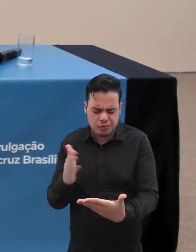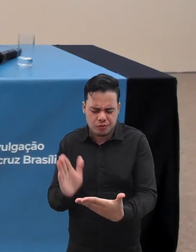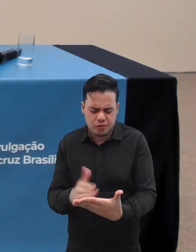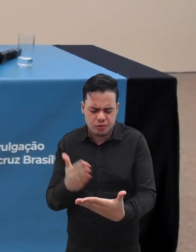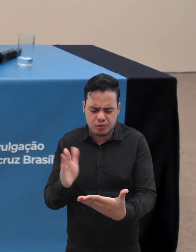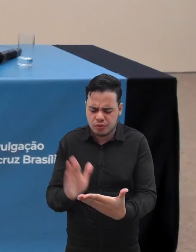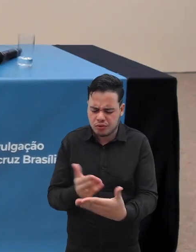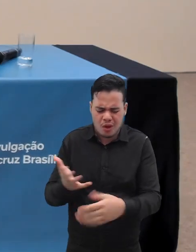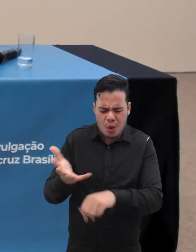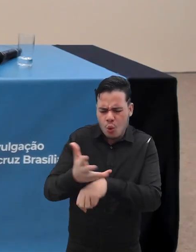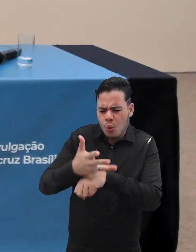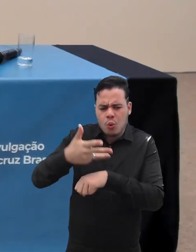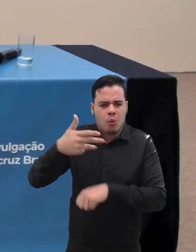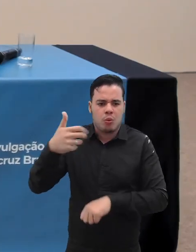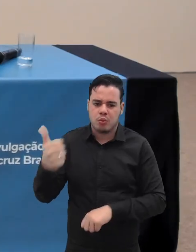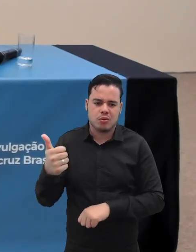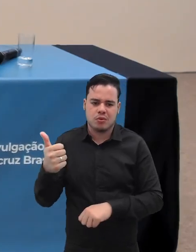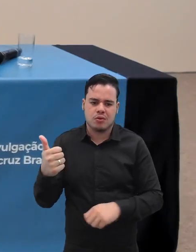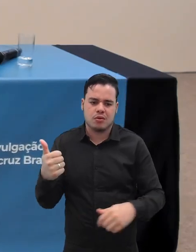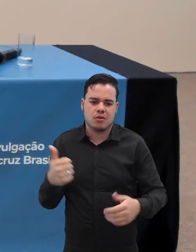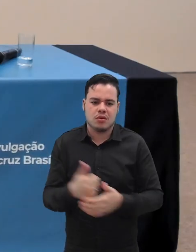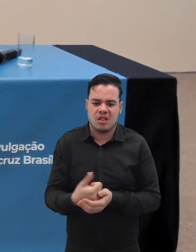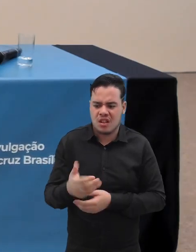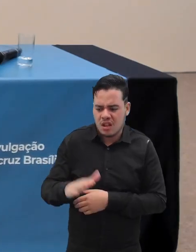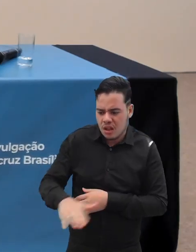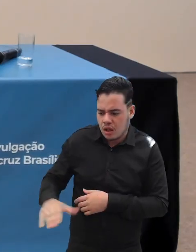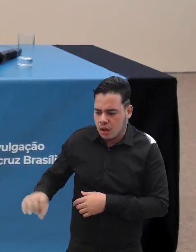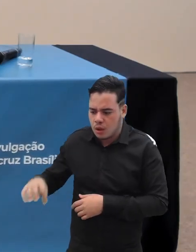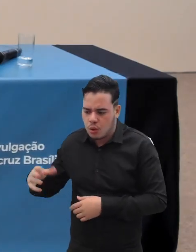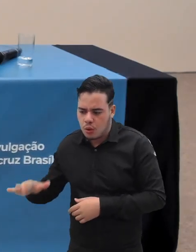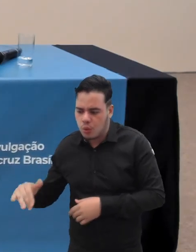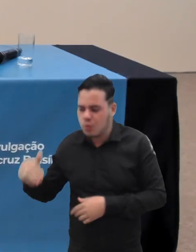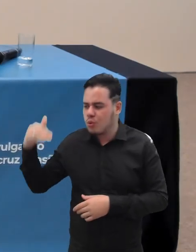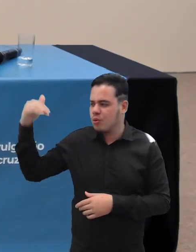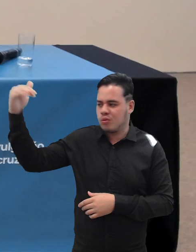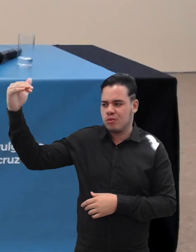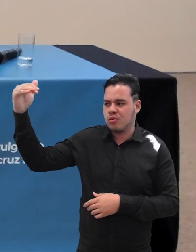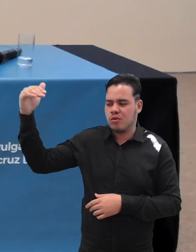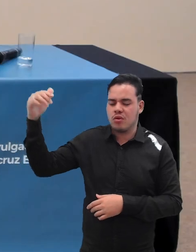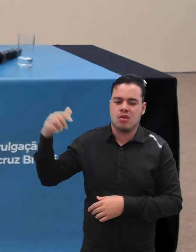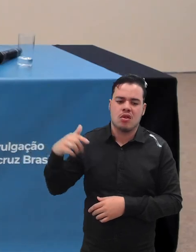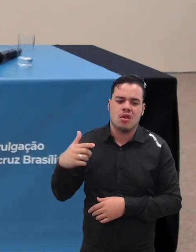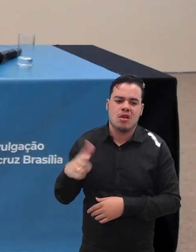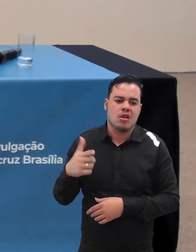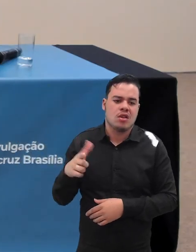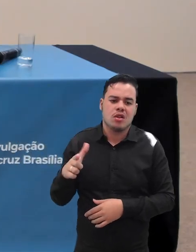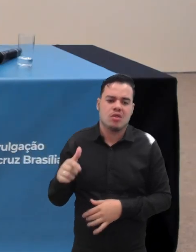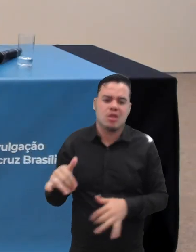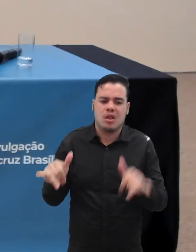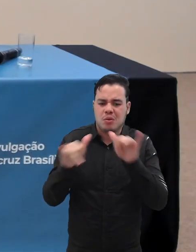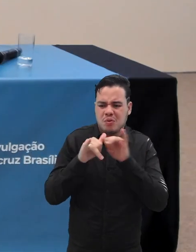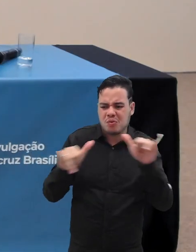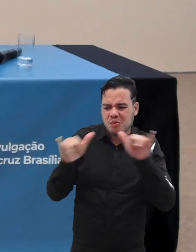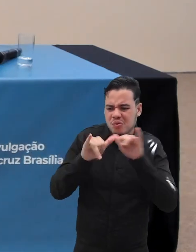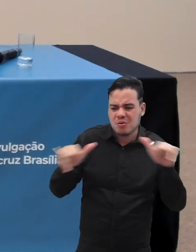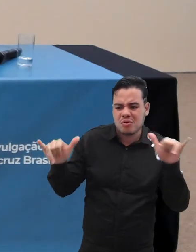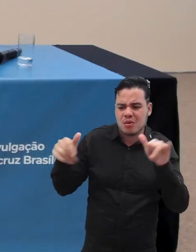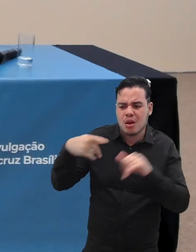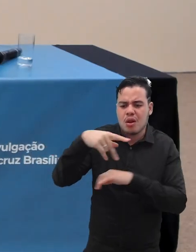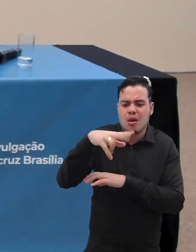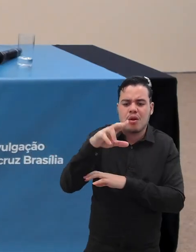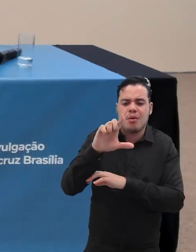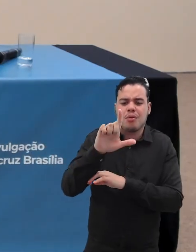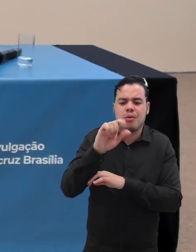de qualidade muito grande, são para criança quanto adultos, existe publicidade. Elas